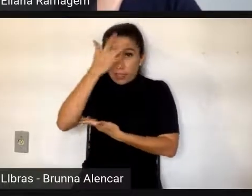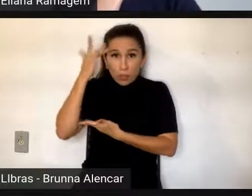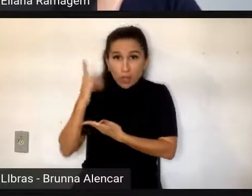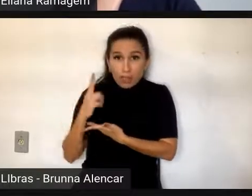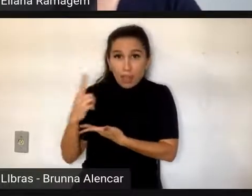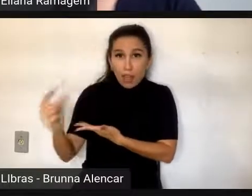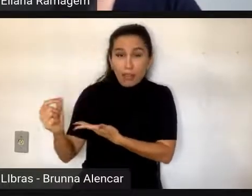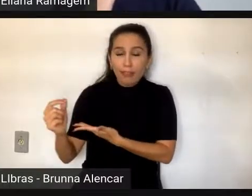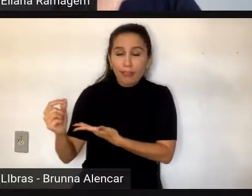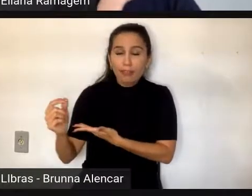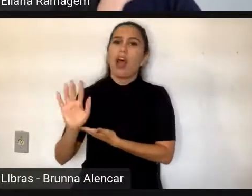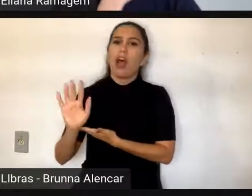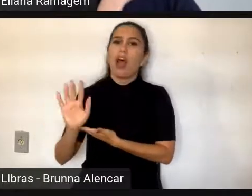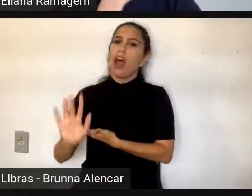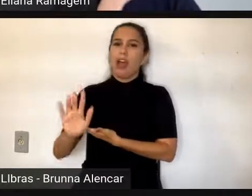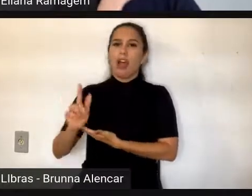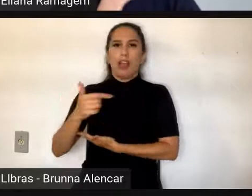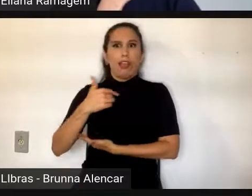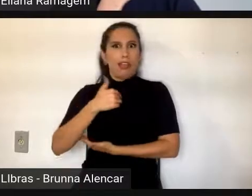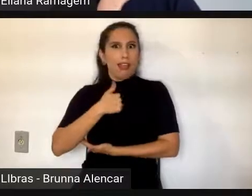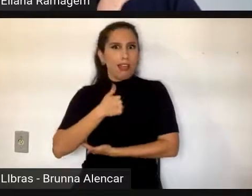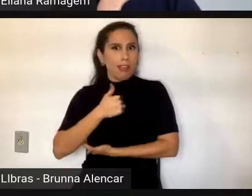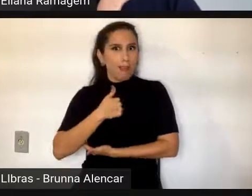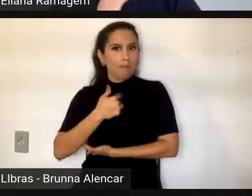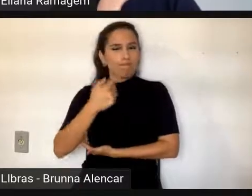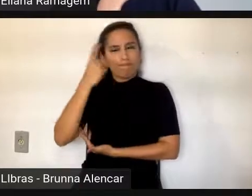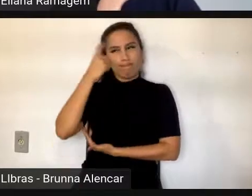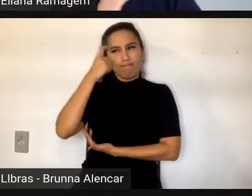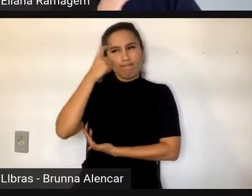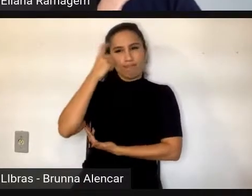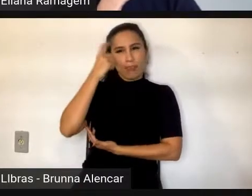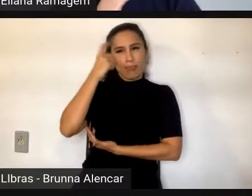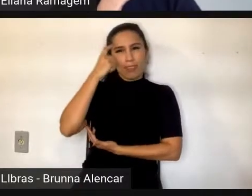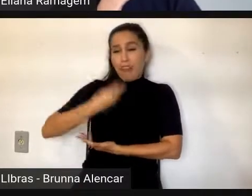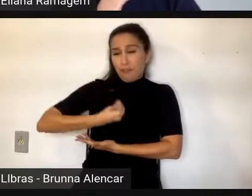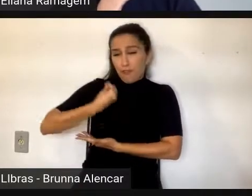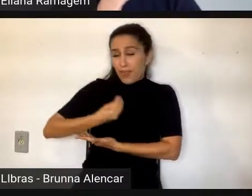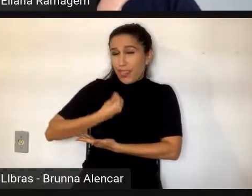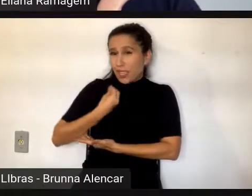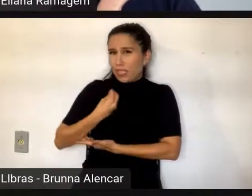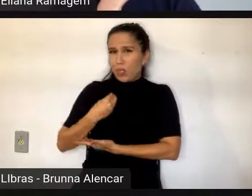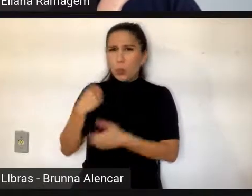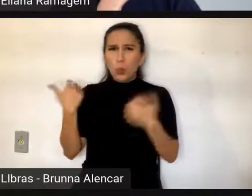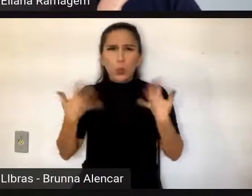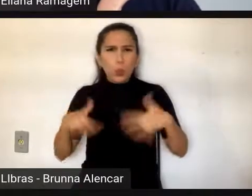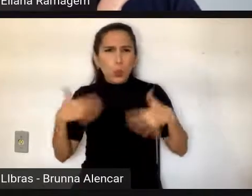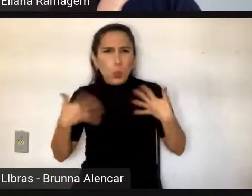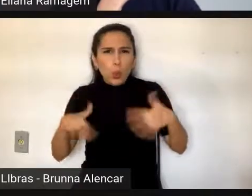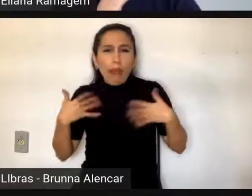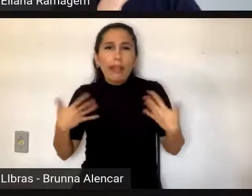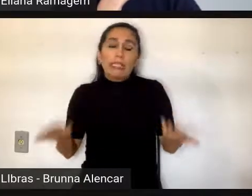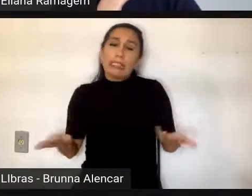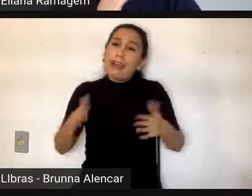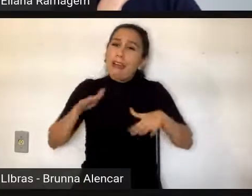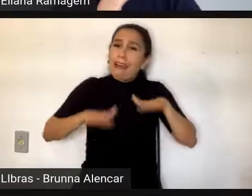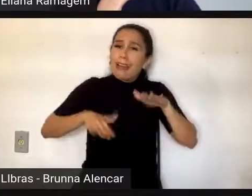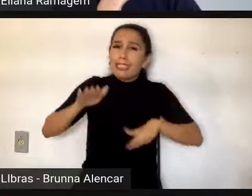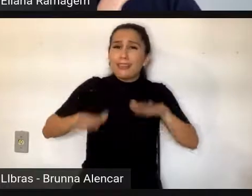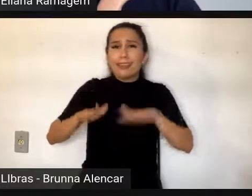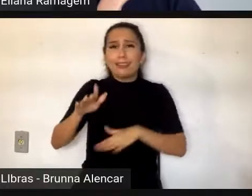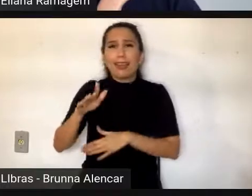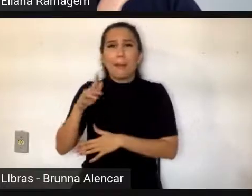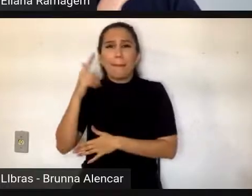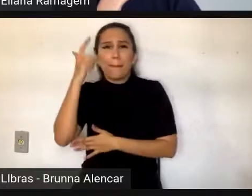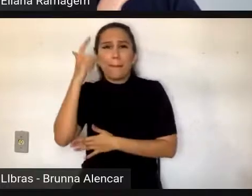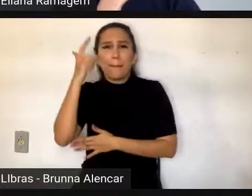os meus dias, eles tendem a tomar um ar de rotina muito grande, né? Às vezes a gente para e não se dá conta de em